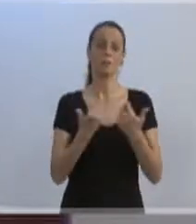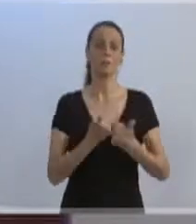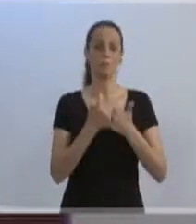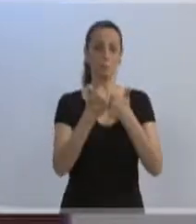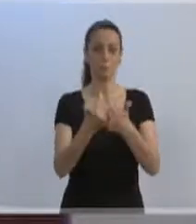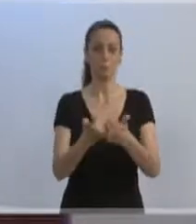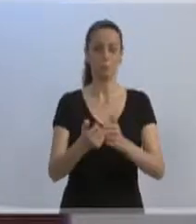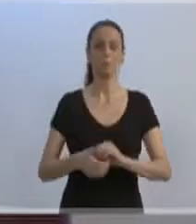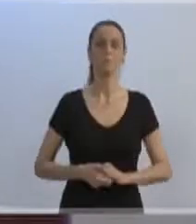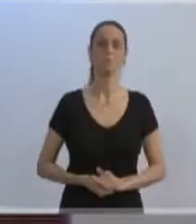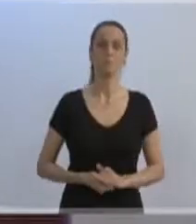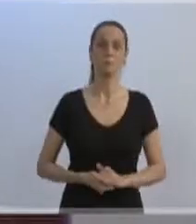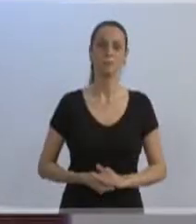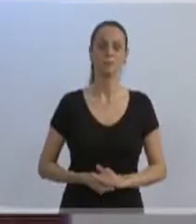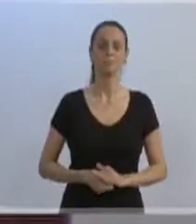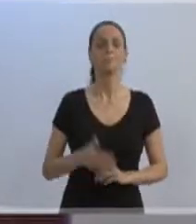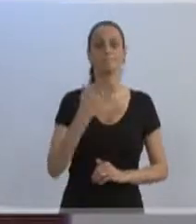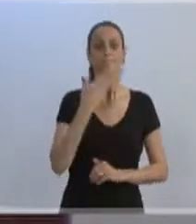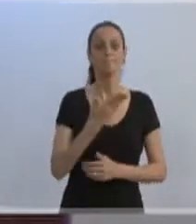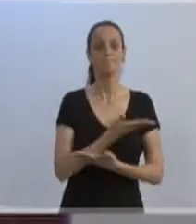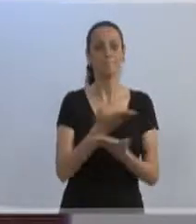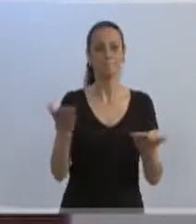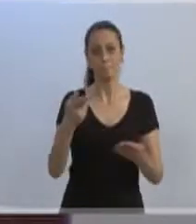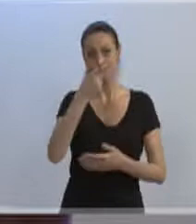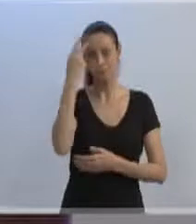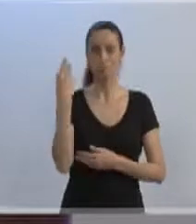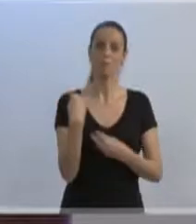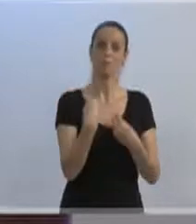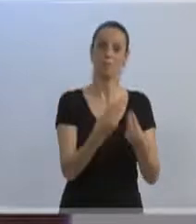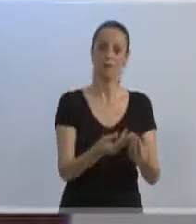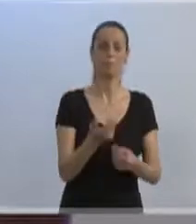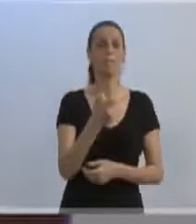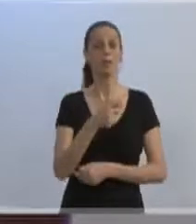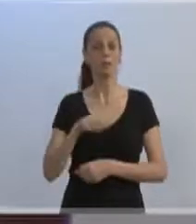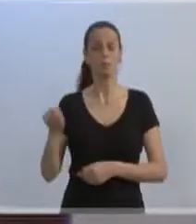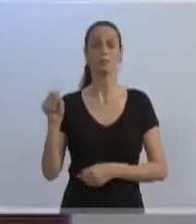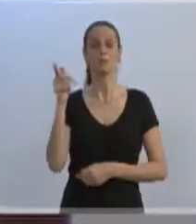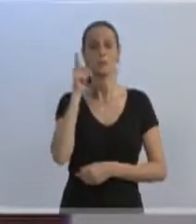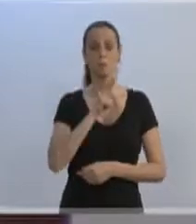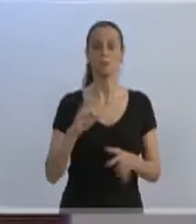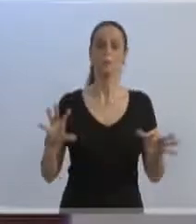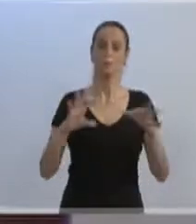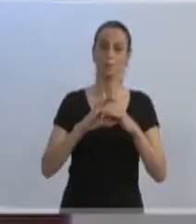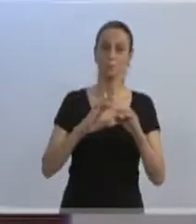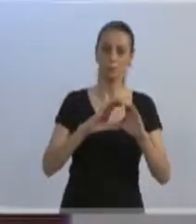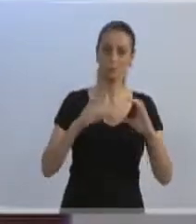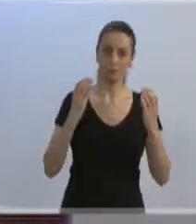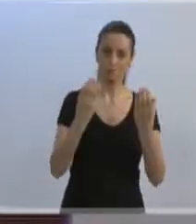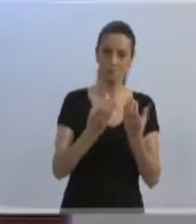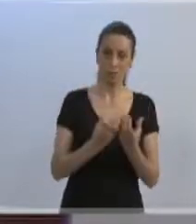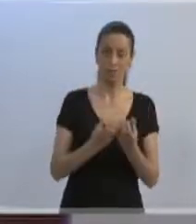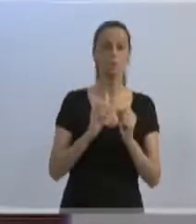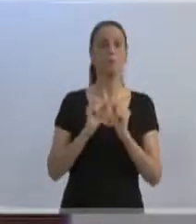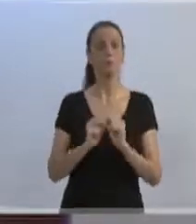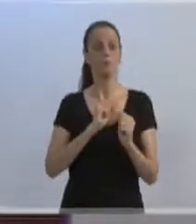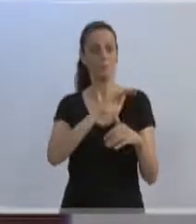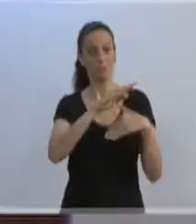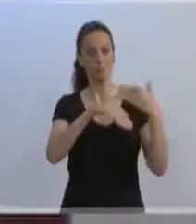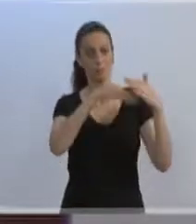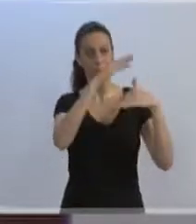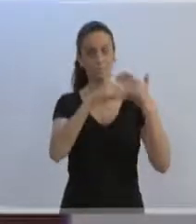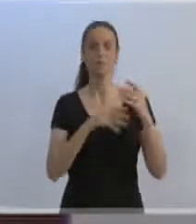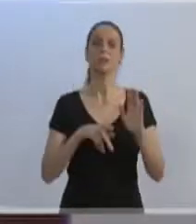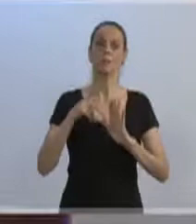eles estão atrás de doações para que a associação em conjunto com a comunidade possa desenvolver